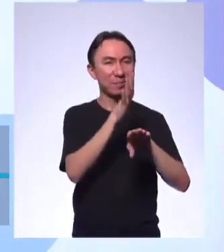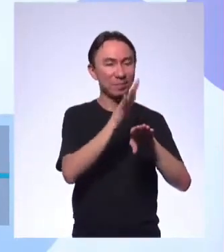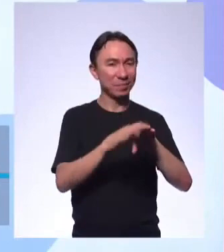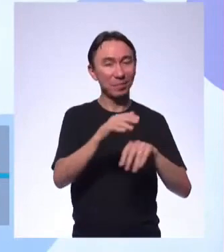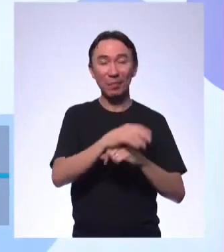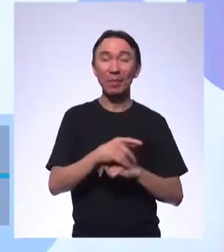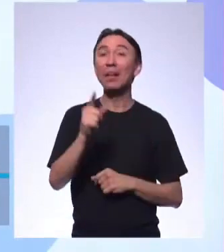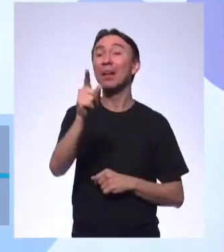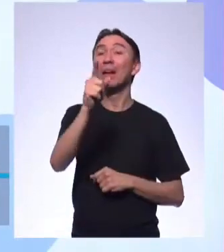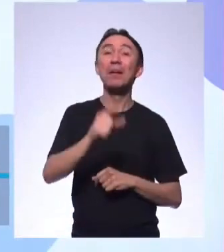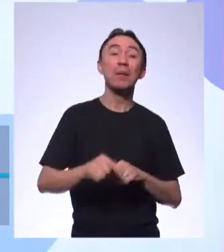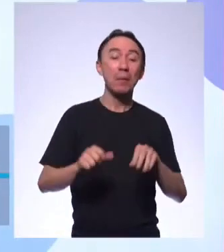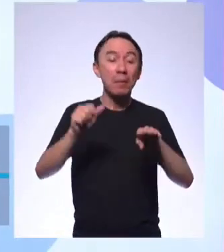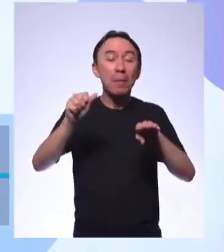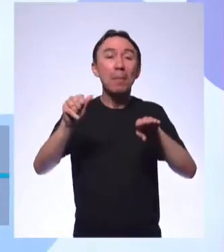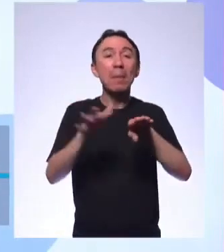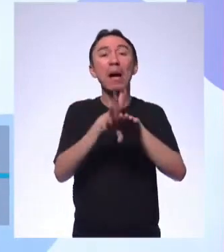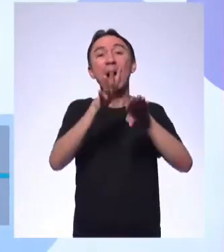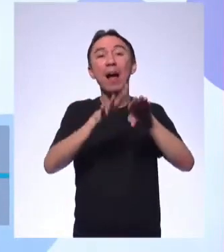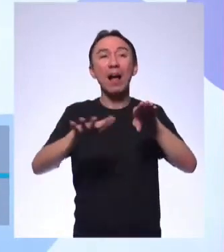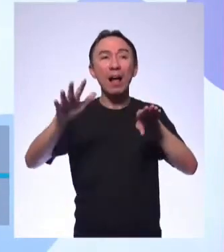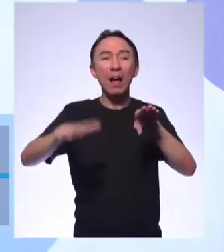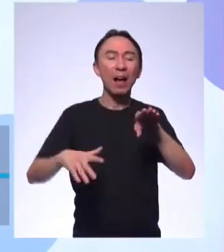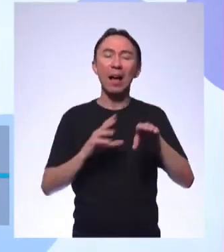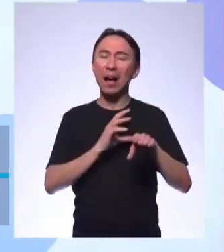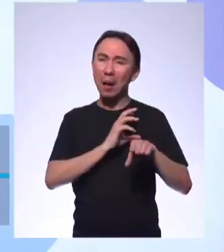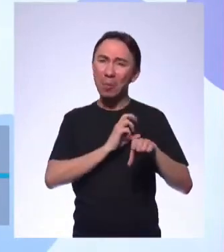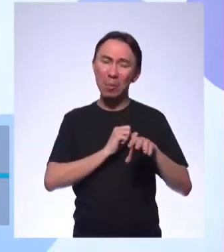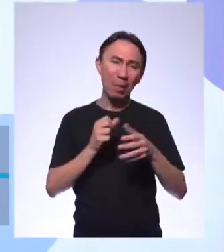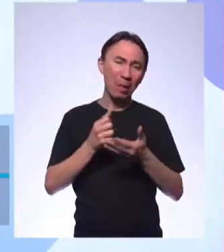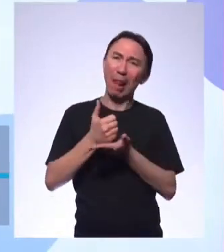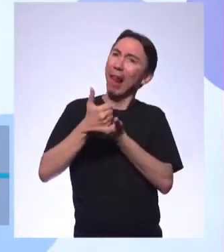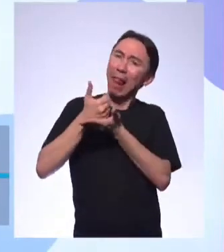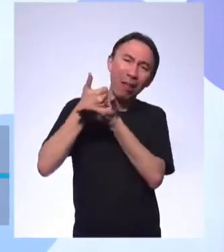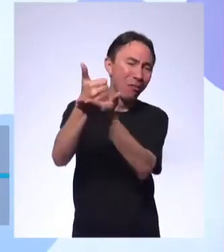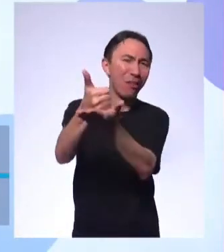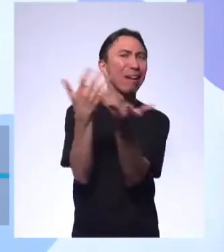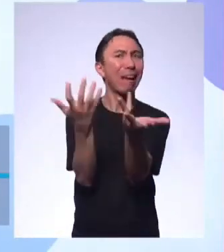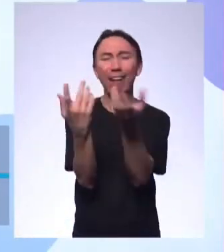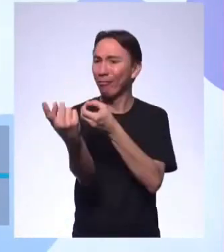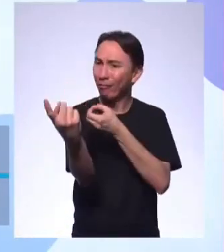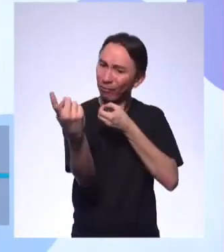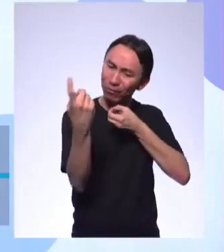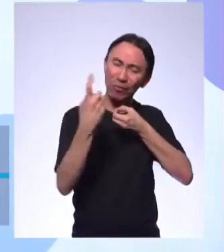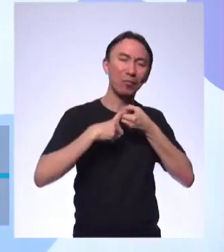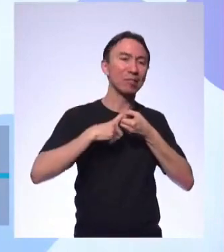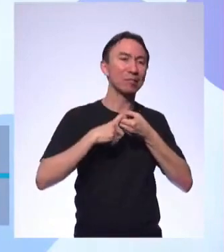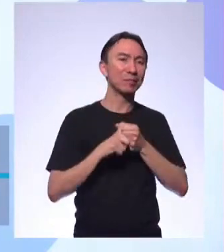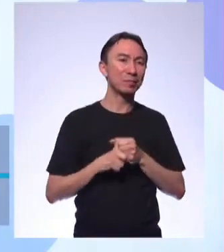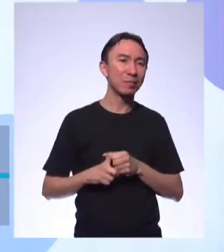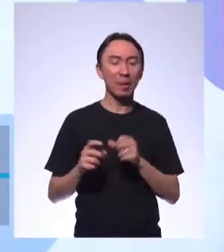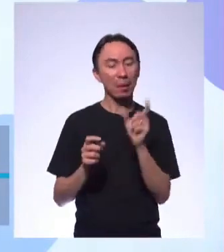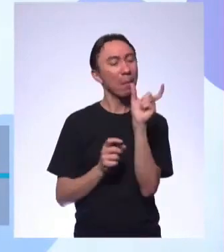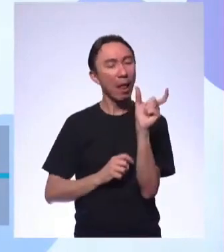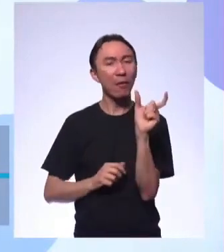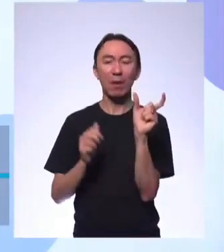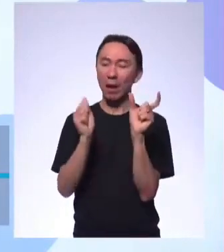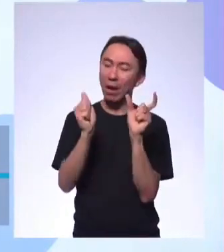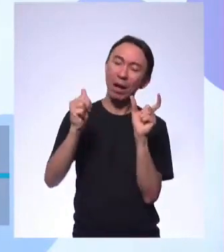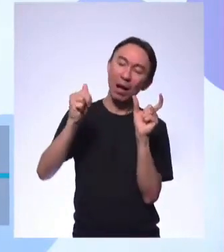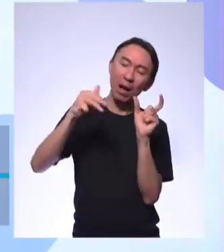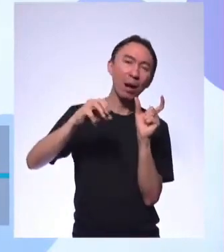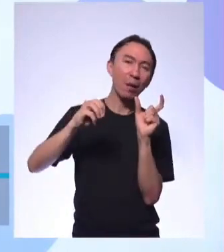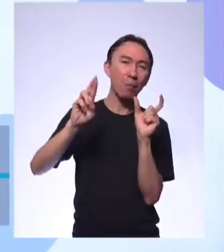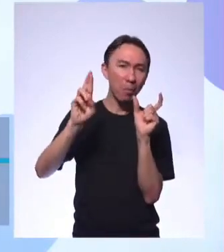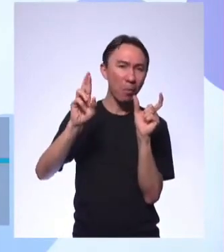amor dele e ele quer que eu traga de volta, né? A palavra amor aparece bastante Será que aqui, foi o quase mar